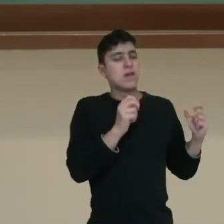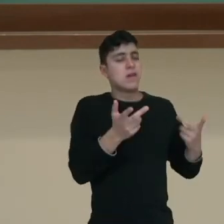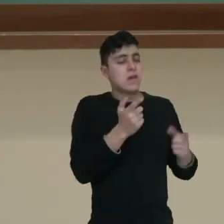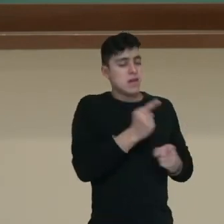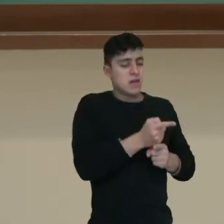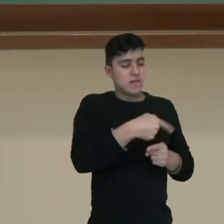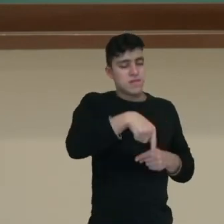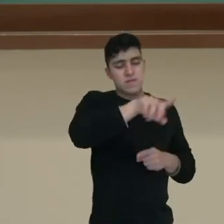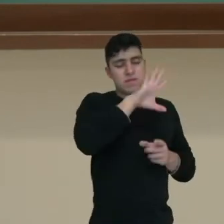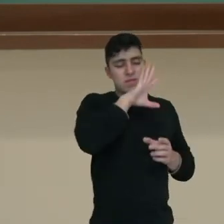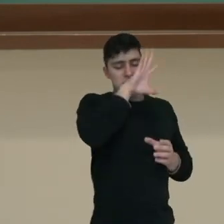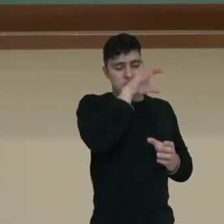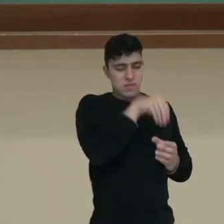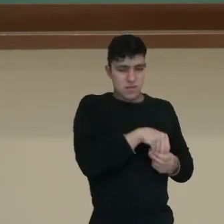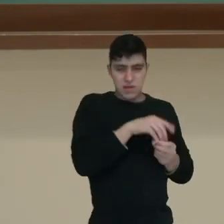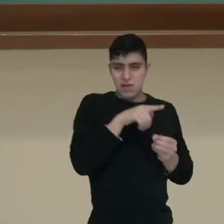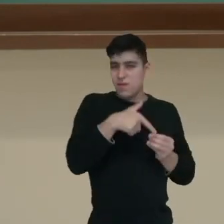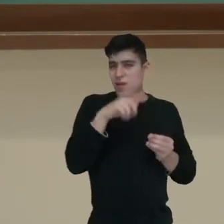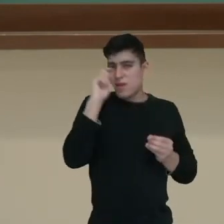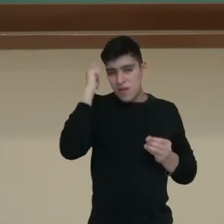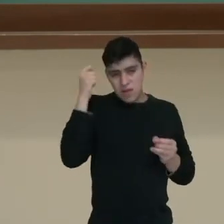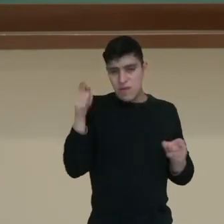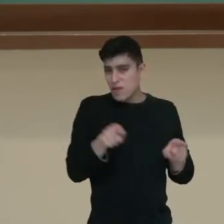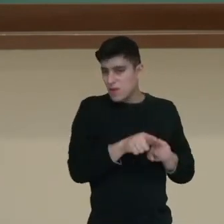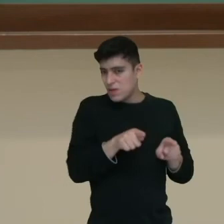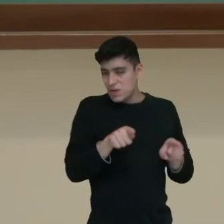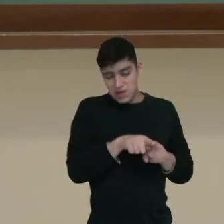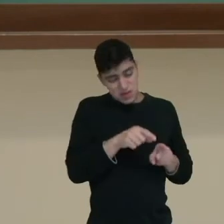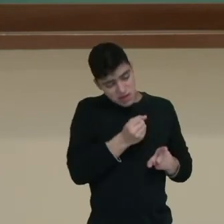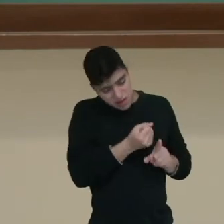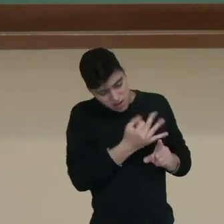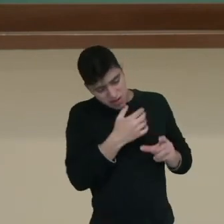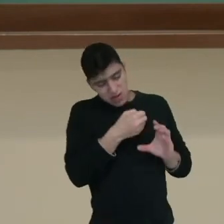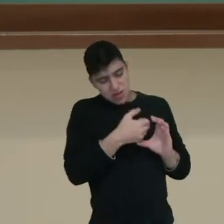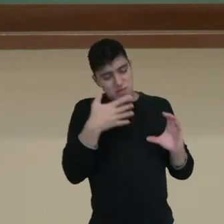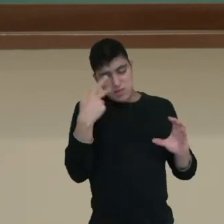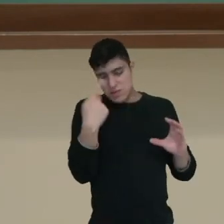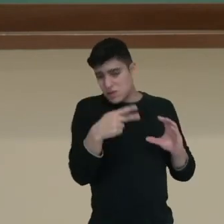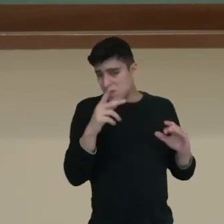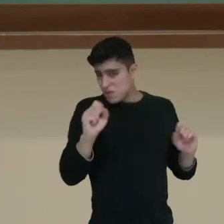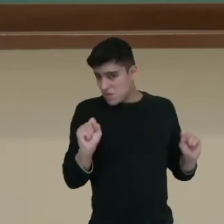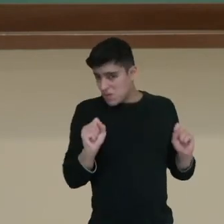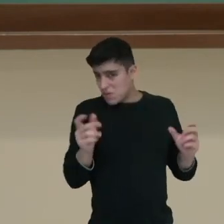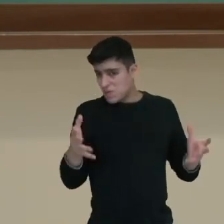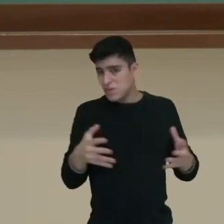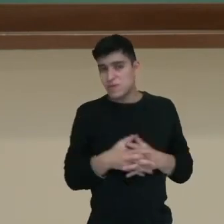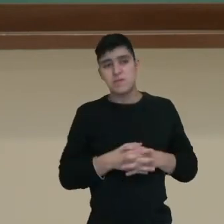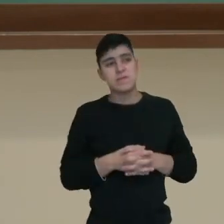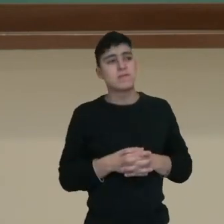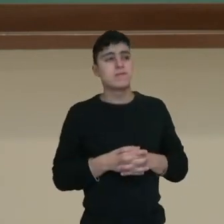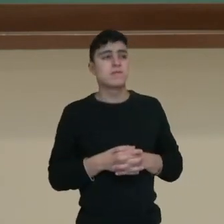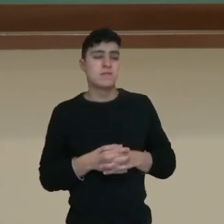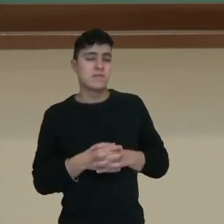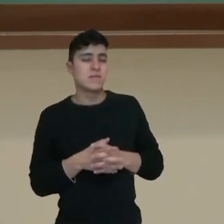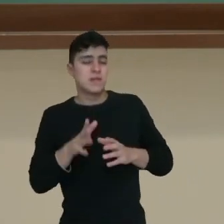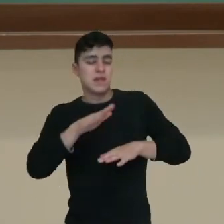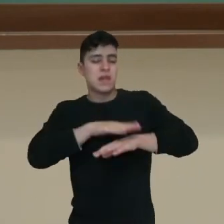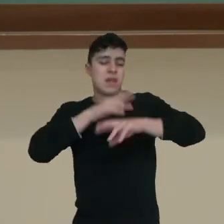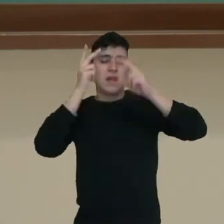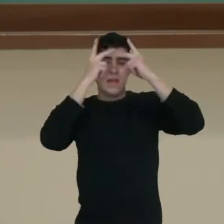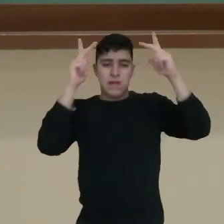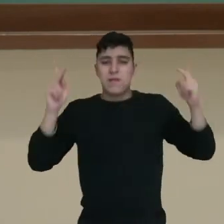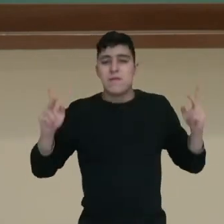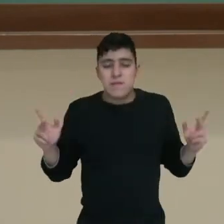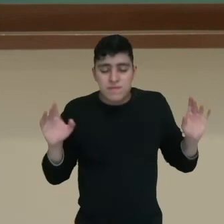encontrar dentro, né, no petróleo mesmo, algumas carapaças de foraminíferos? Né? Eu vou dar um tempinho para